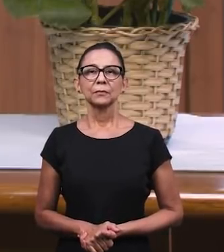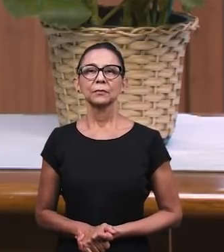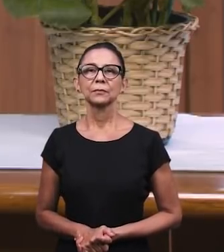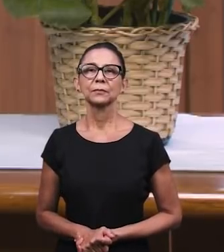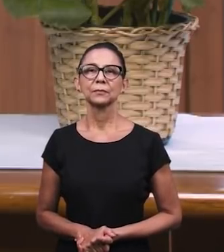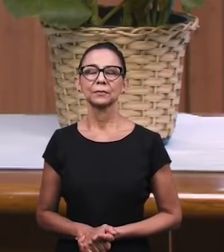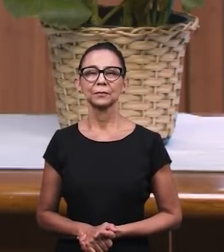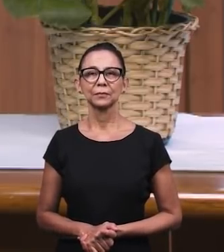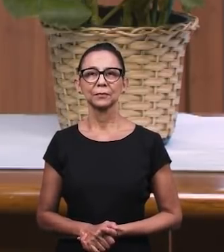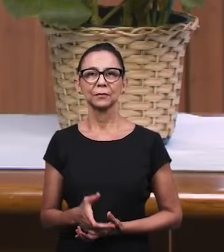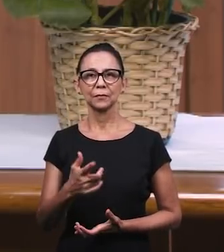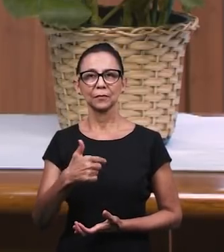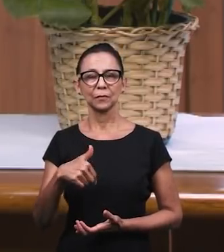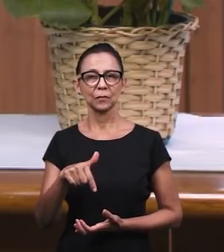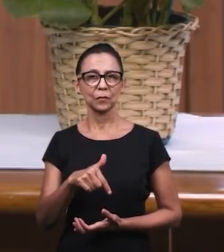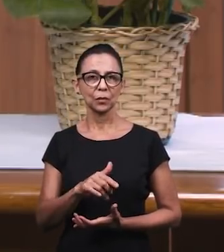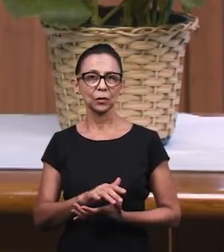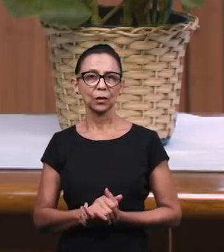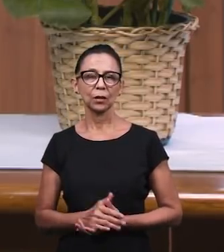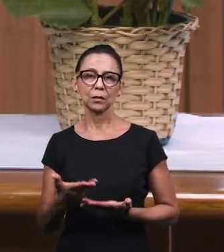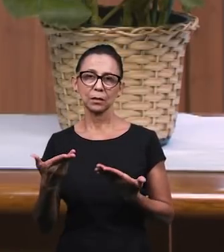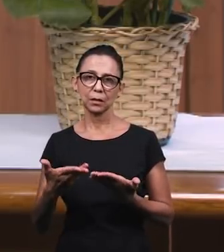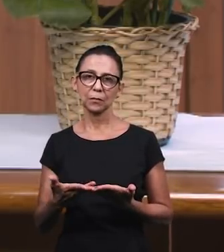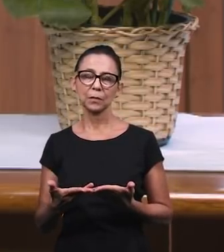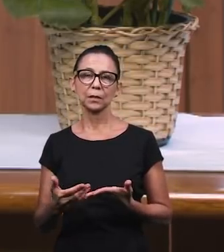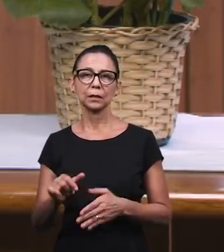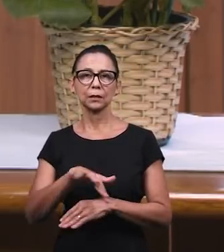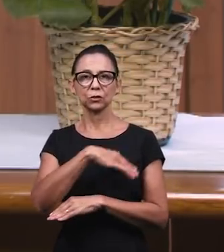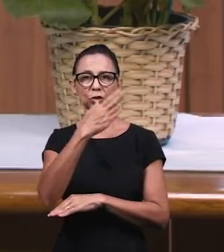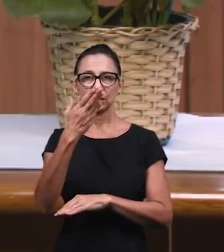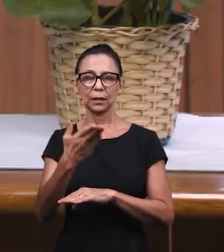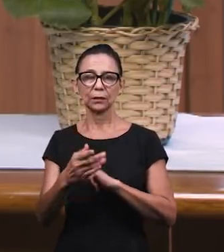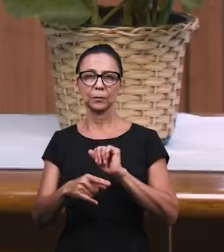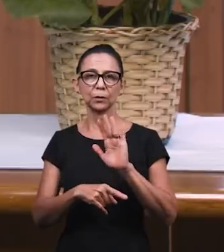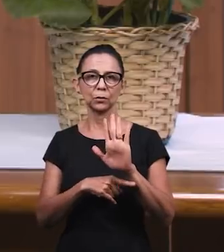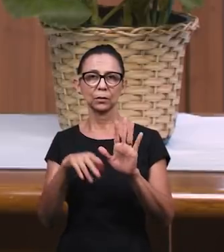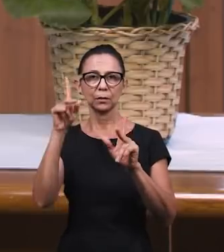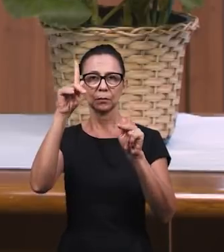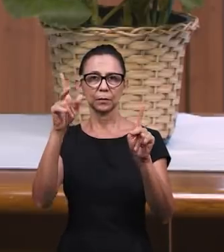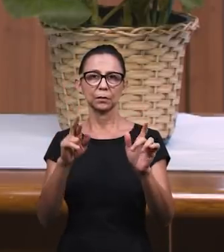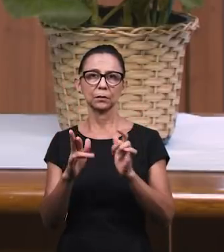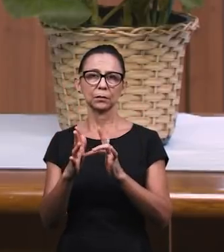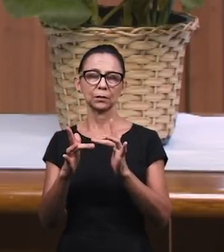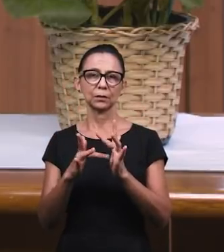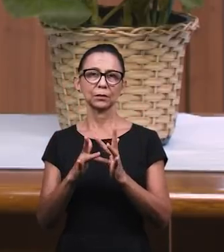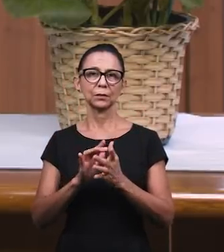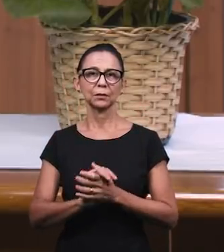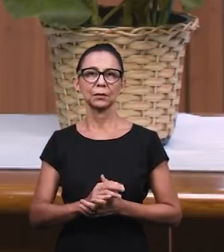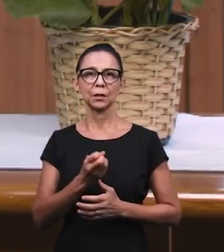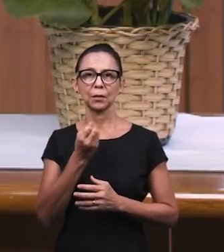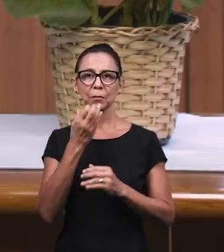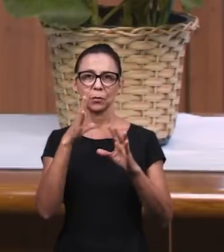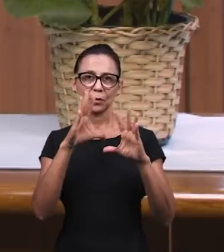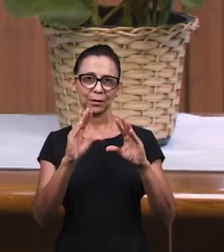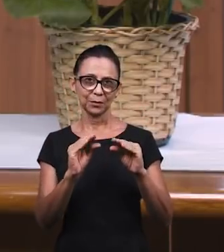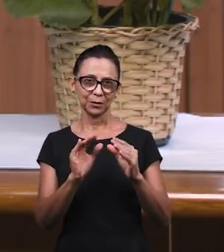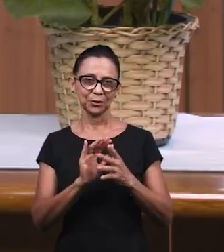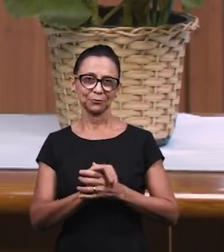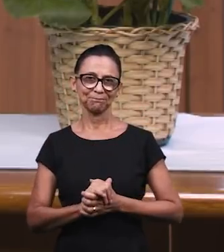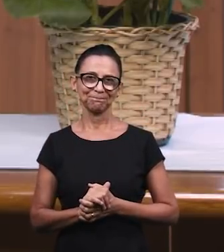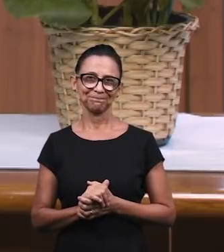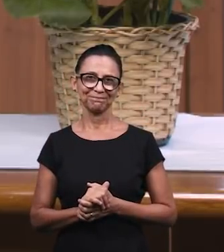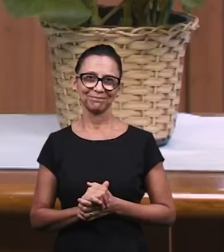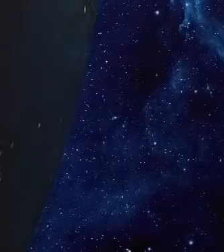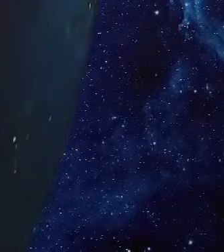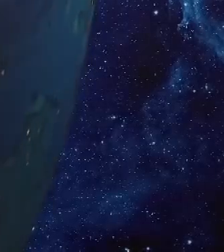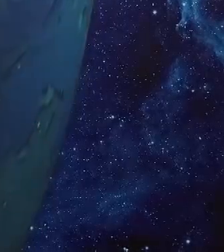0800 70 73 076. Estamos à disposição para te assistir naquilo que for preciso. A todos, a paz do Senhor Jesus e uma boa noite a